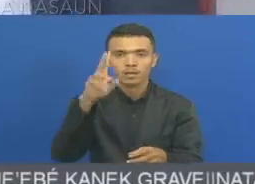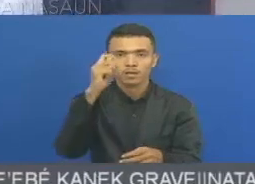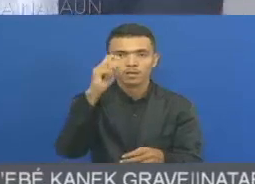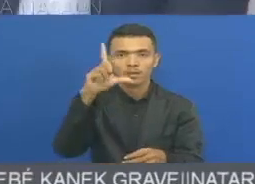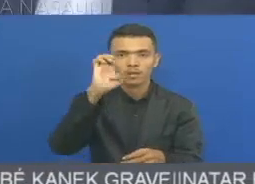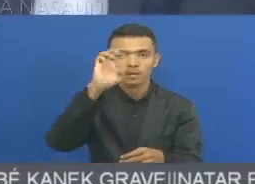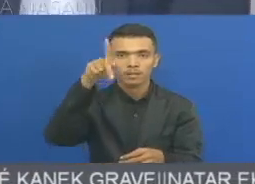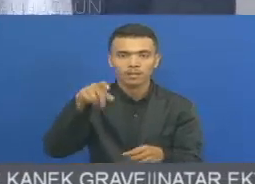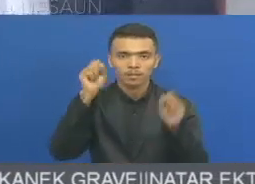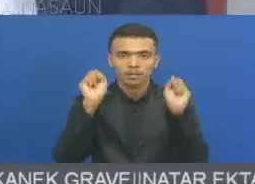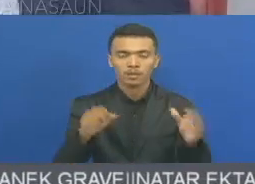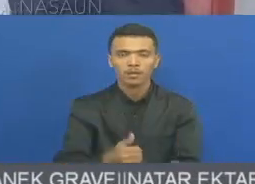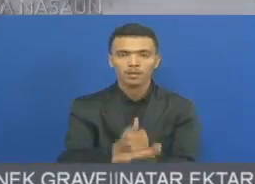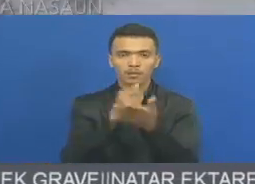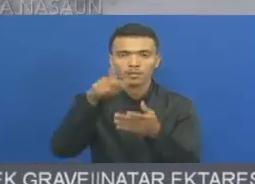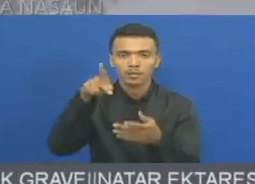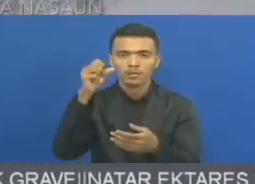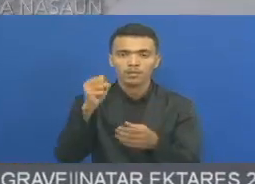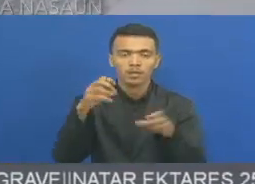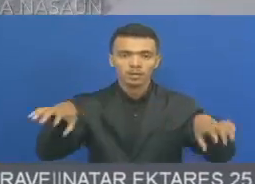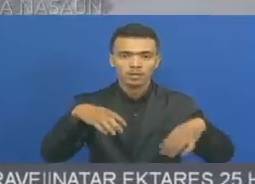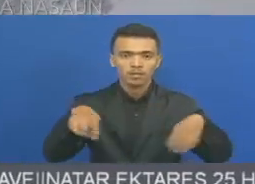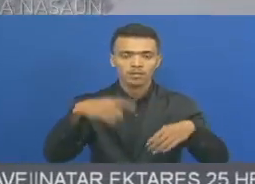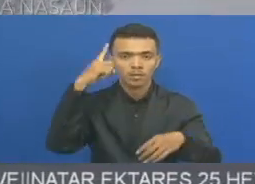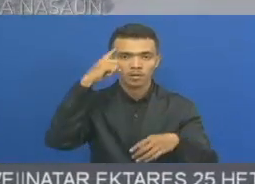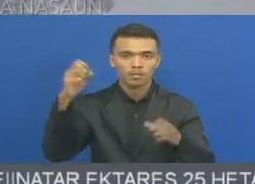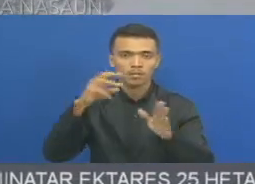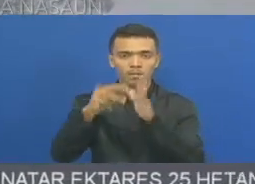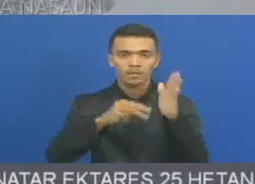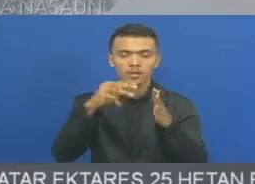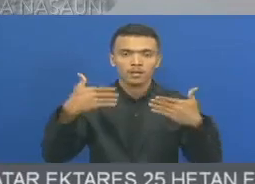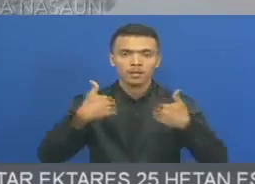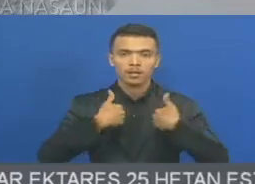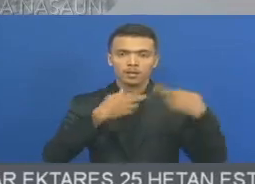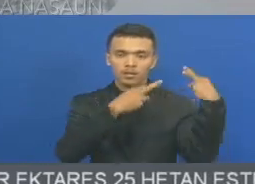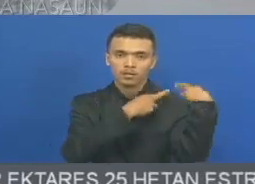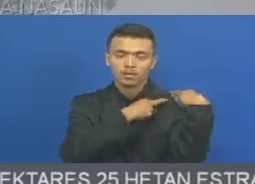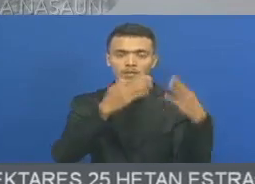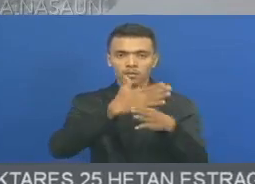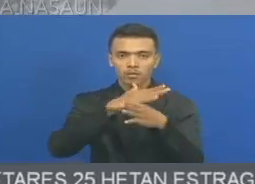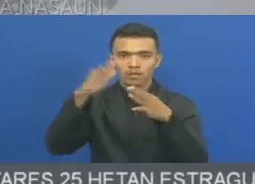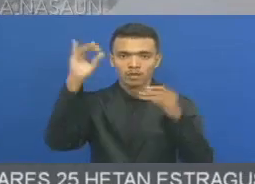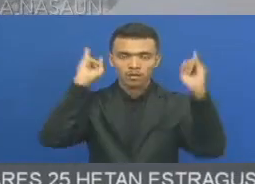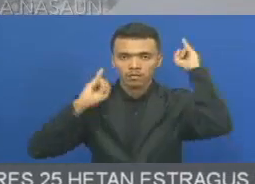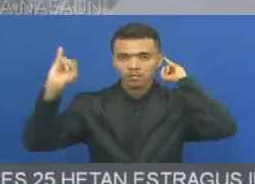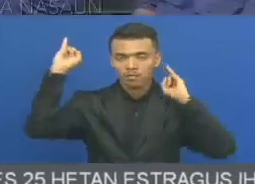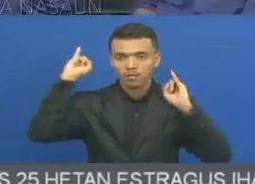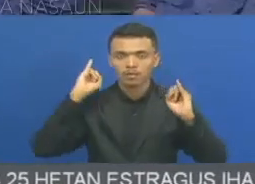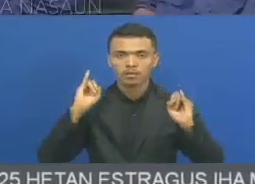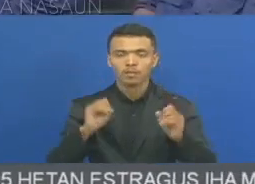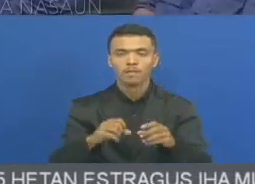RTTLEP, Beletulum Proteção Civil e Serviço, também média e a papel ida, ato dissemina informação, ralo